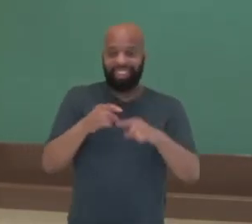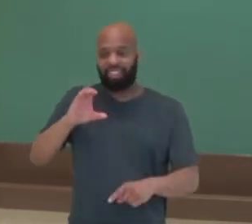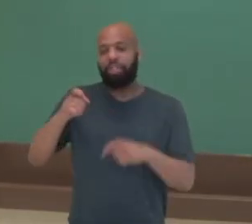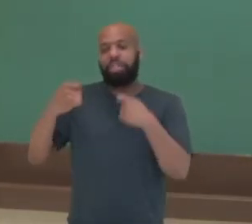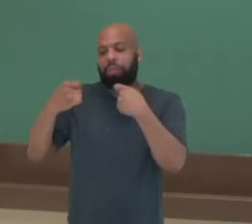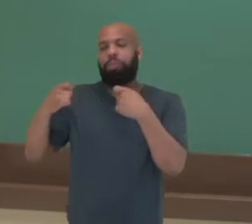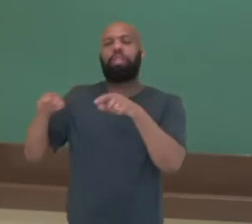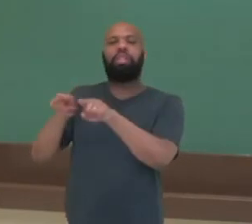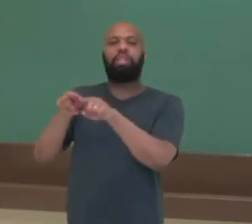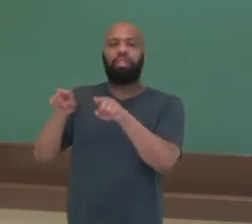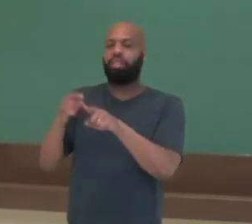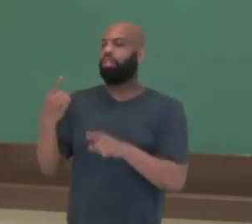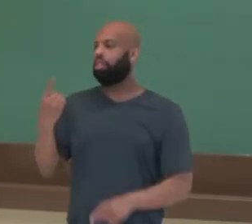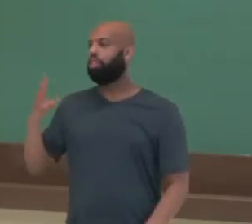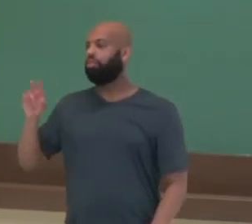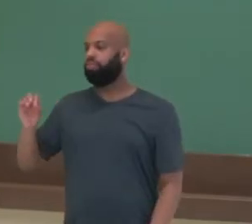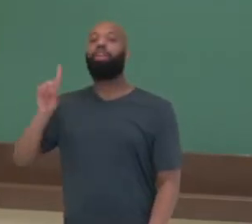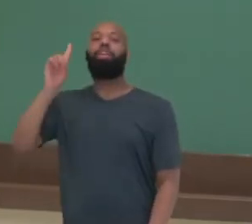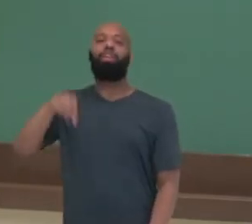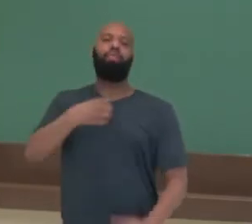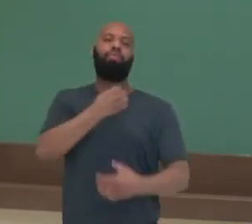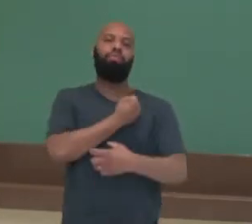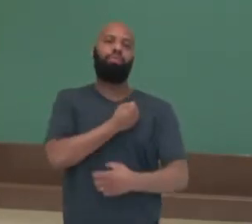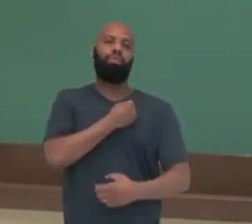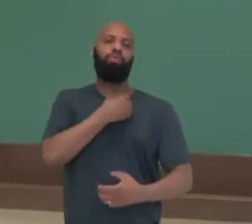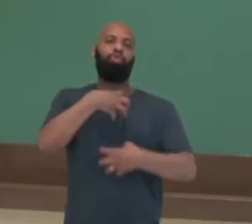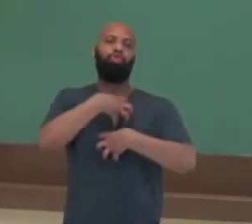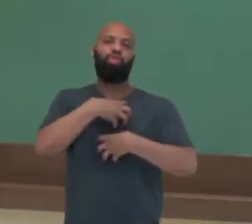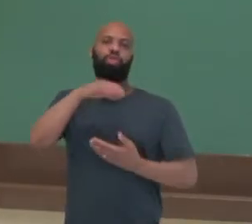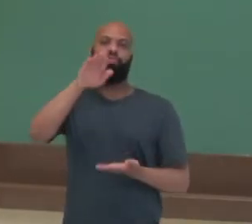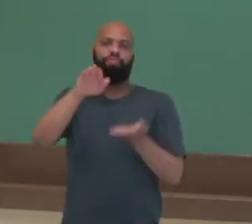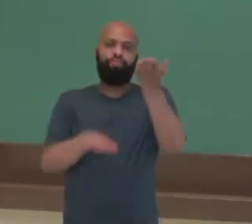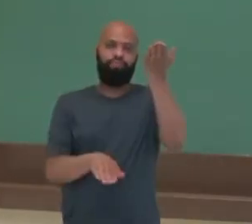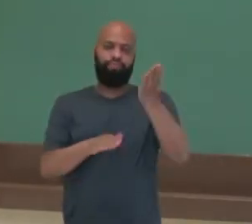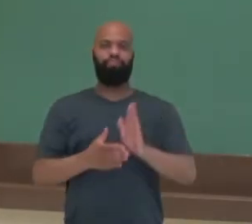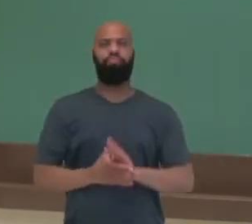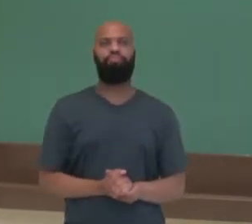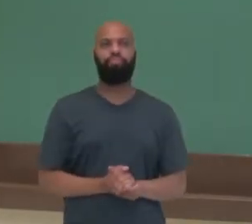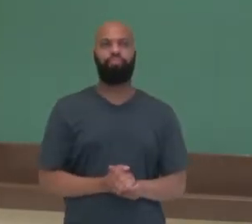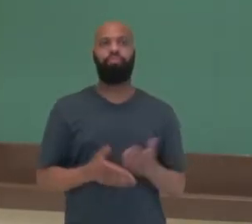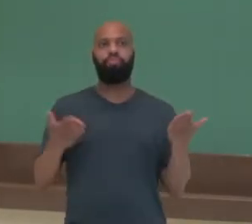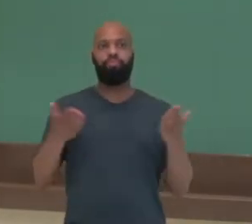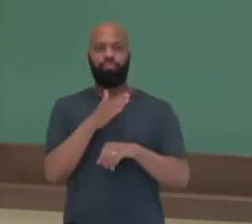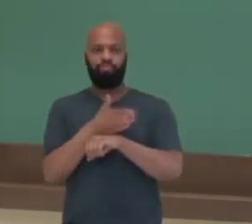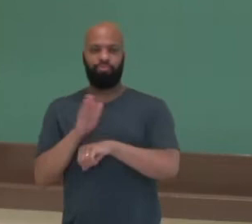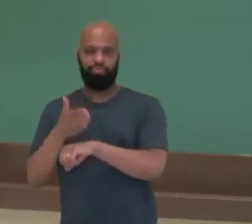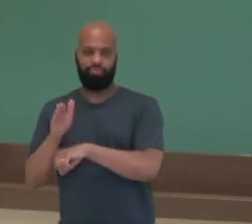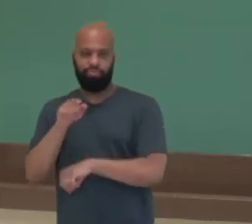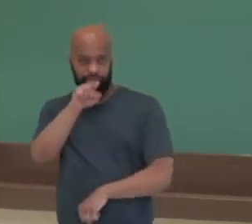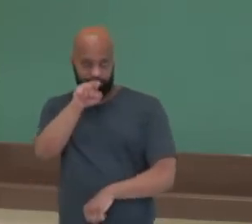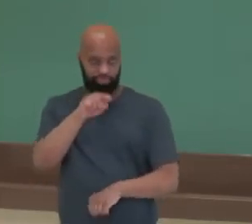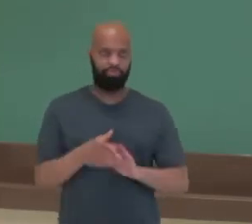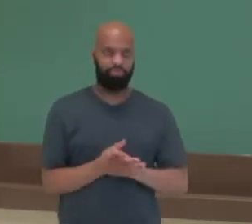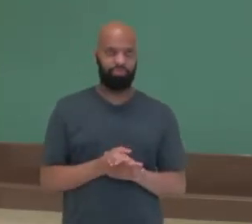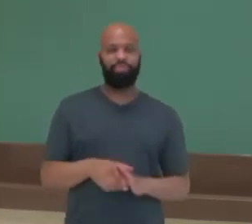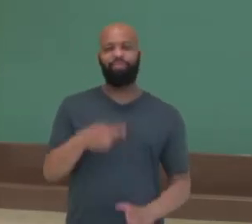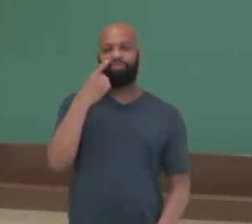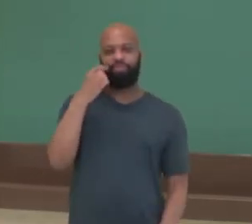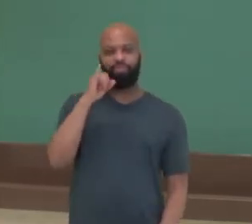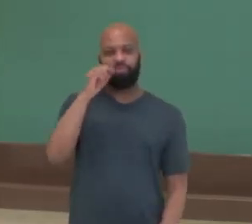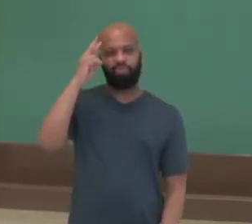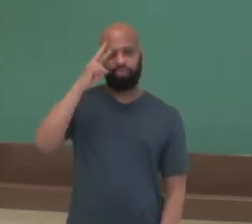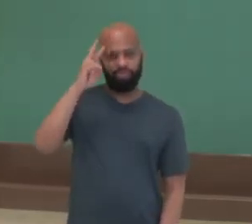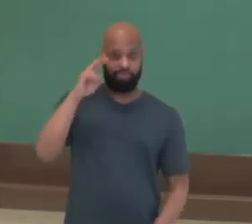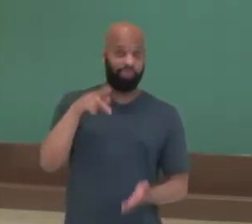sejam inversamente proporcionais. Tudo bem? Então vamos lá, vamos praticar um pouquinho? Vamos verificar se